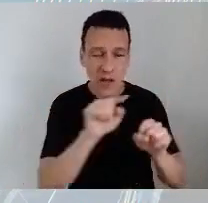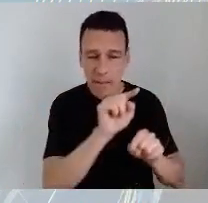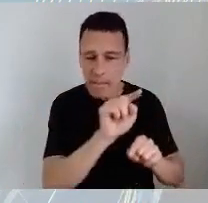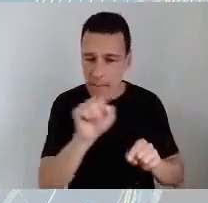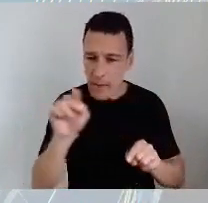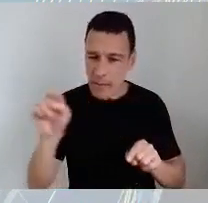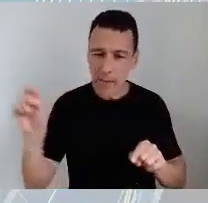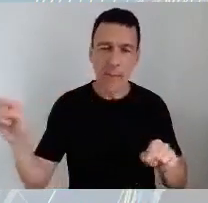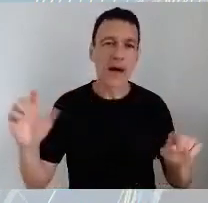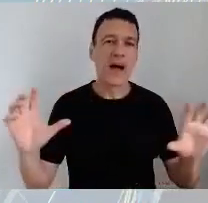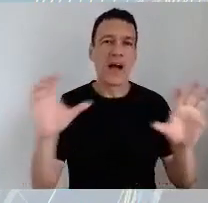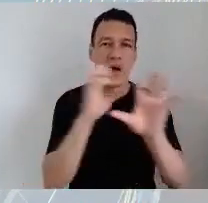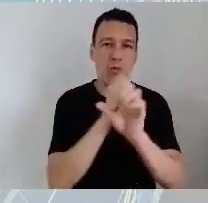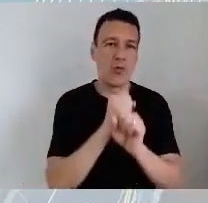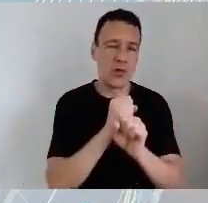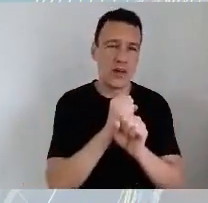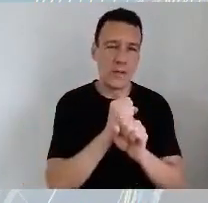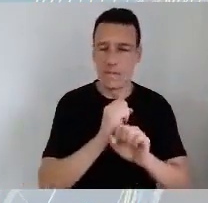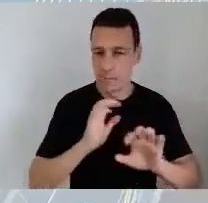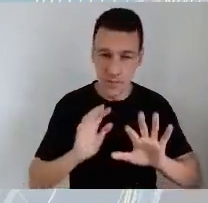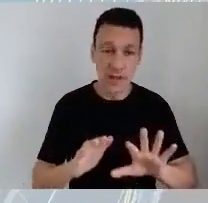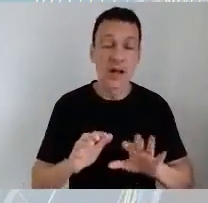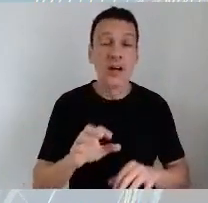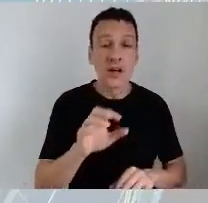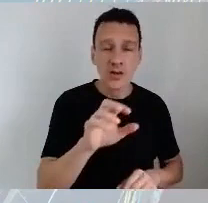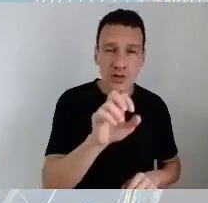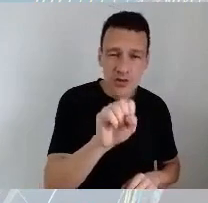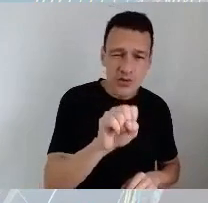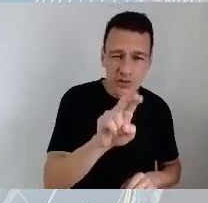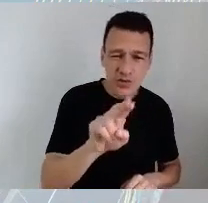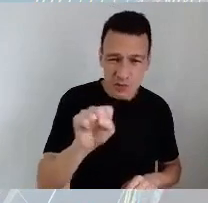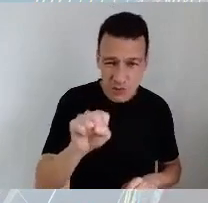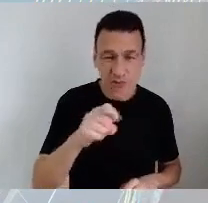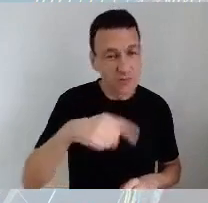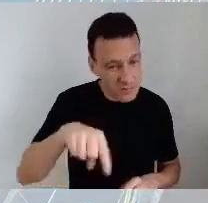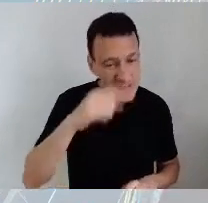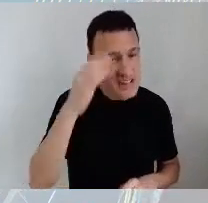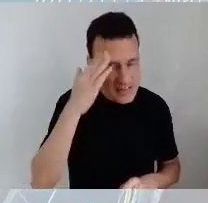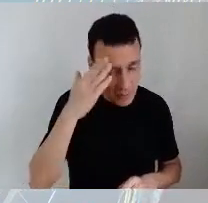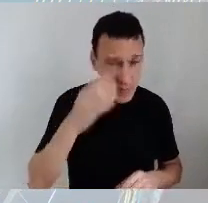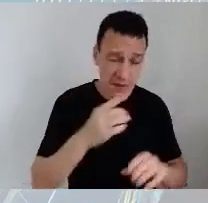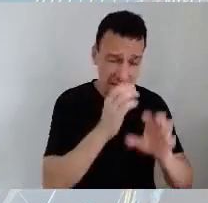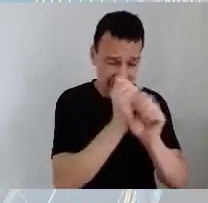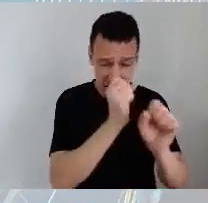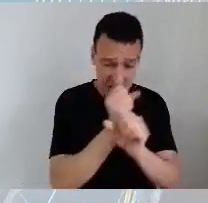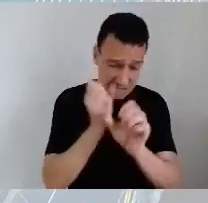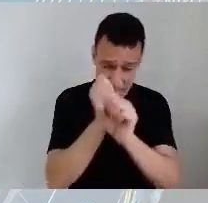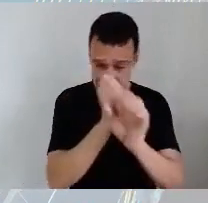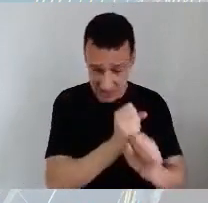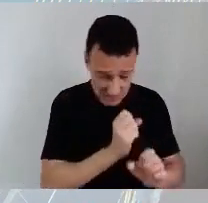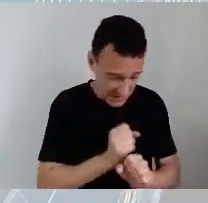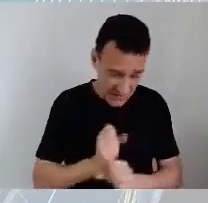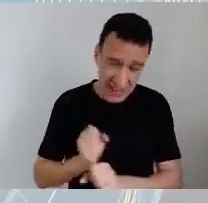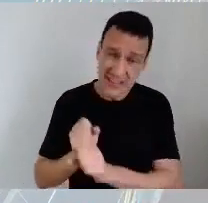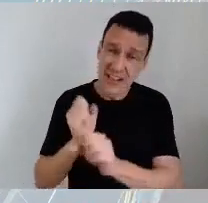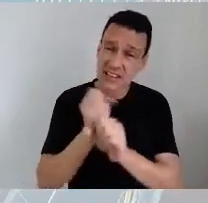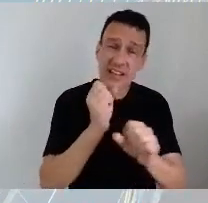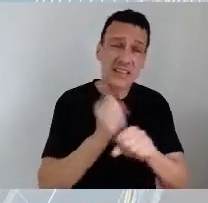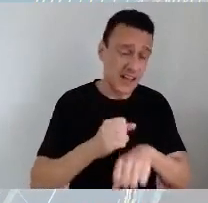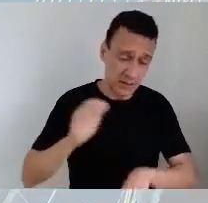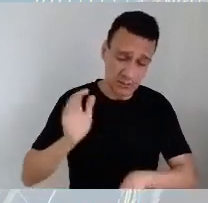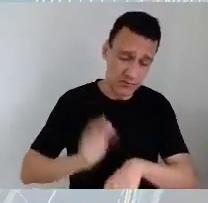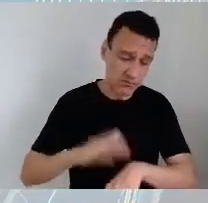o SUS, para quem conhece, sabe que tem vários cálculos que precisam ser feitos. Ele é meio complicadinho ali, até existem